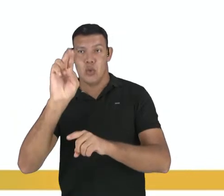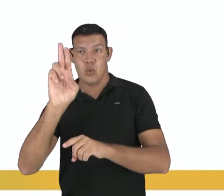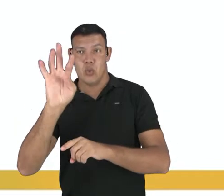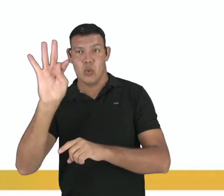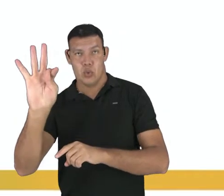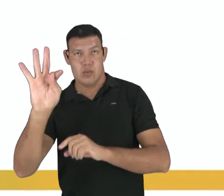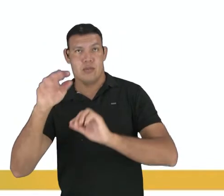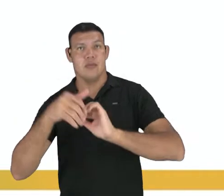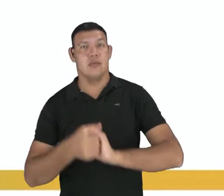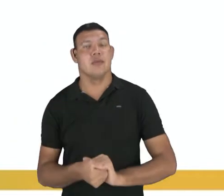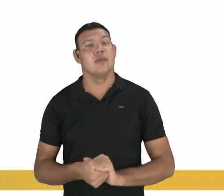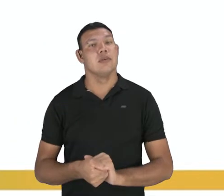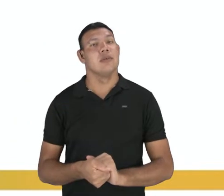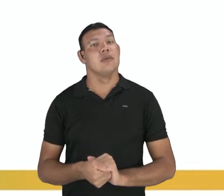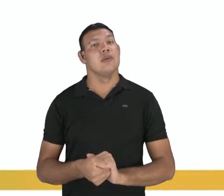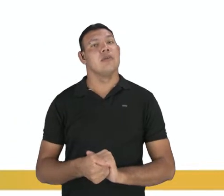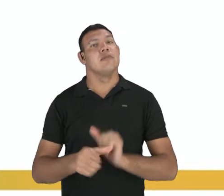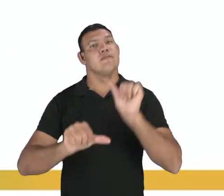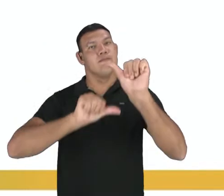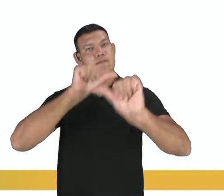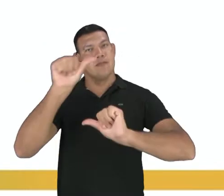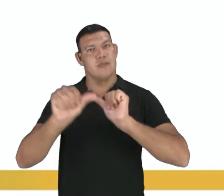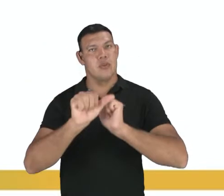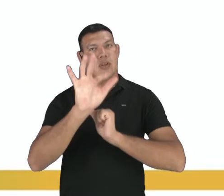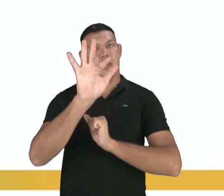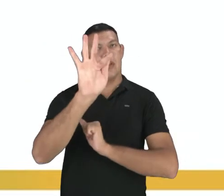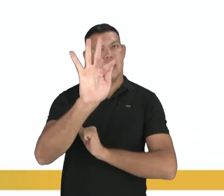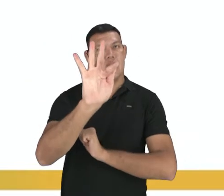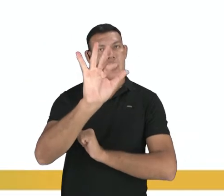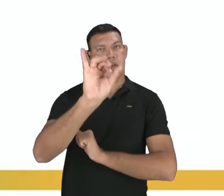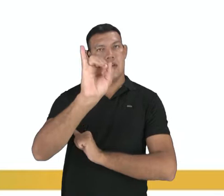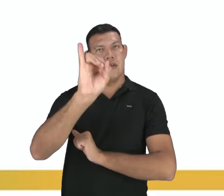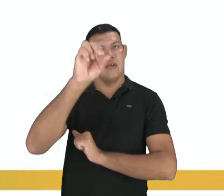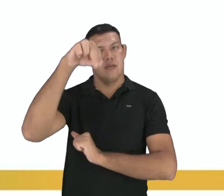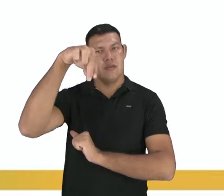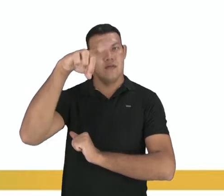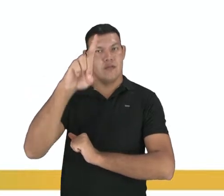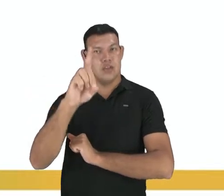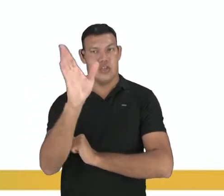verb find out, que significa descobrir.